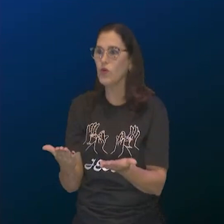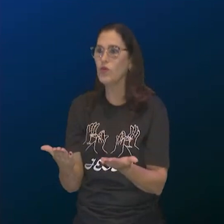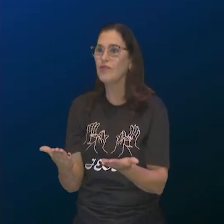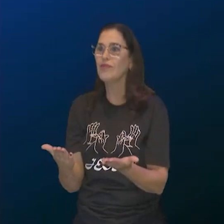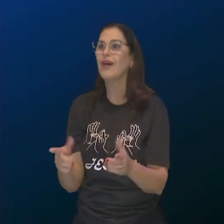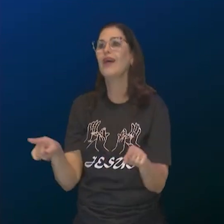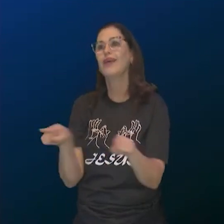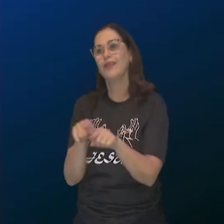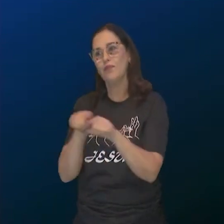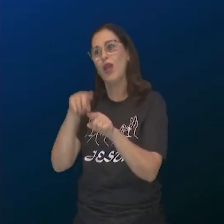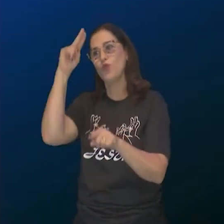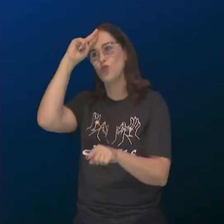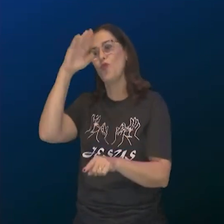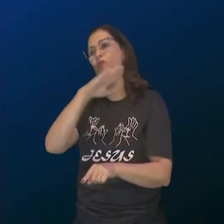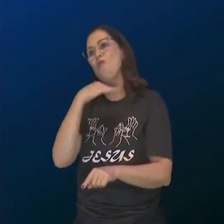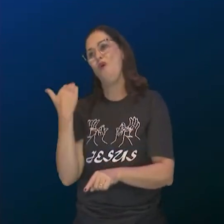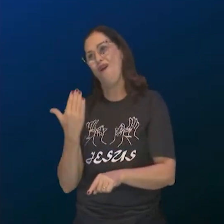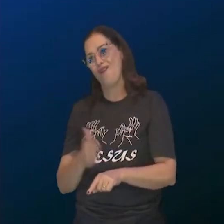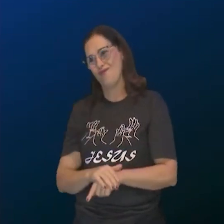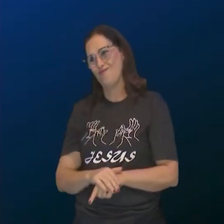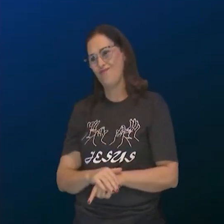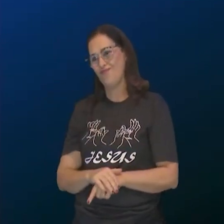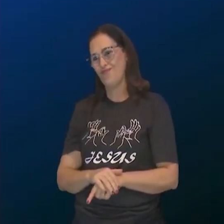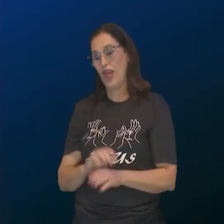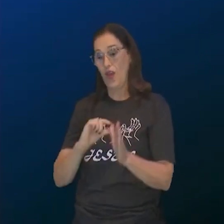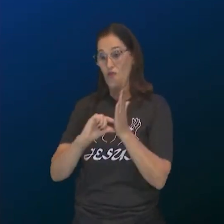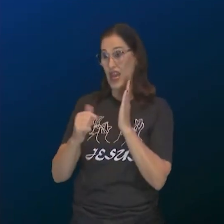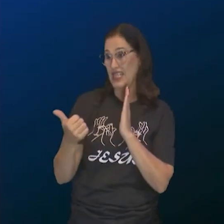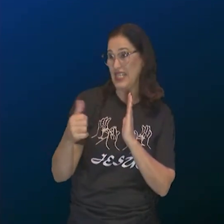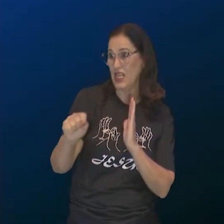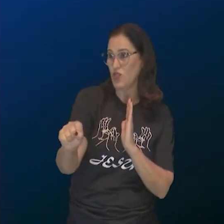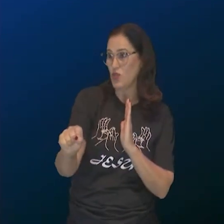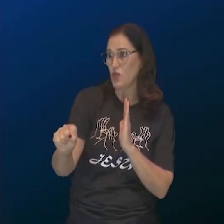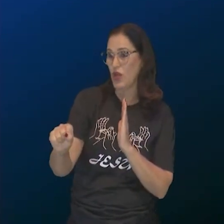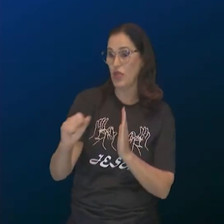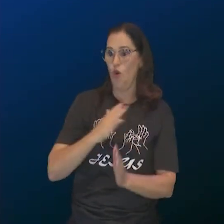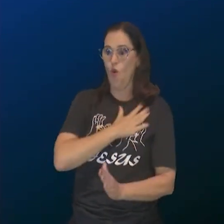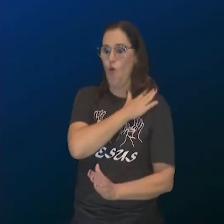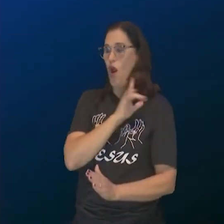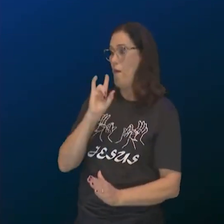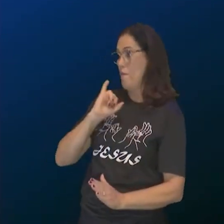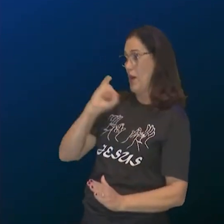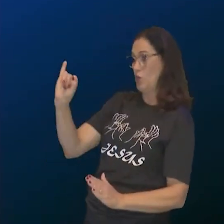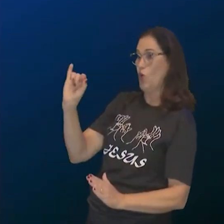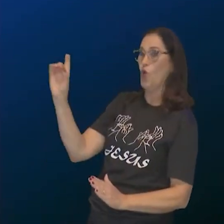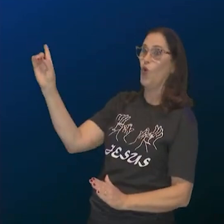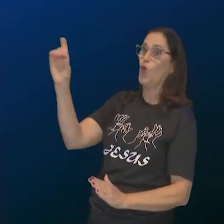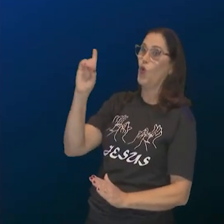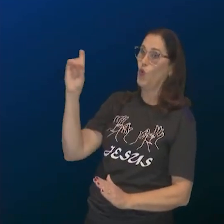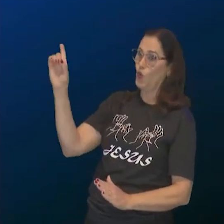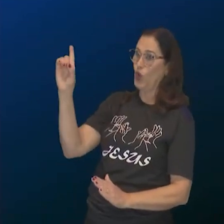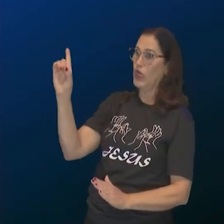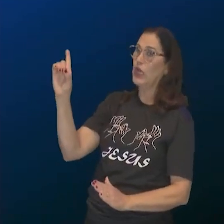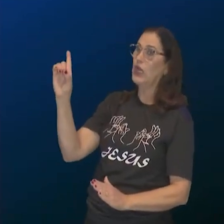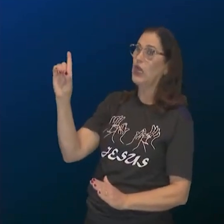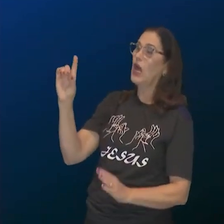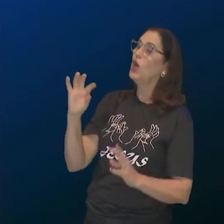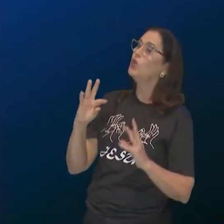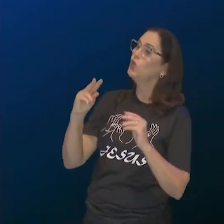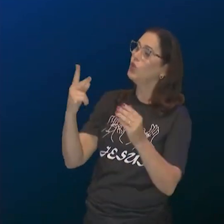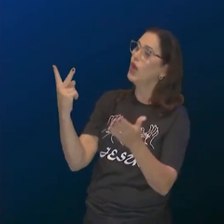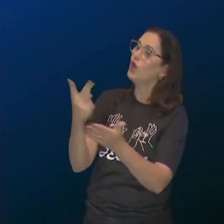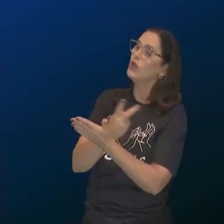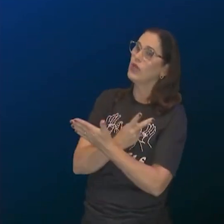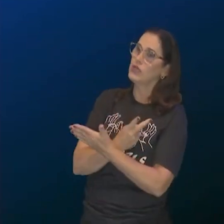morreu também Urias o Eteu. Verso 18, então Joabe enviou notícias a saber a Davi de tudo que se